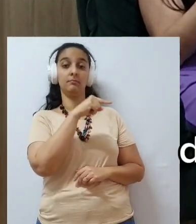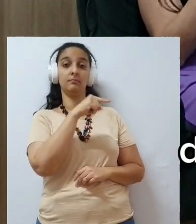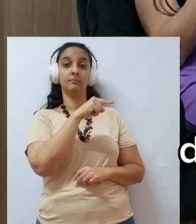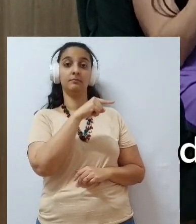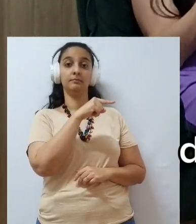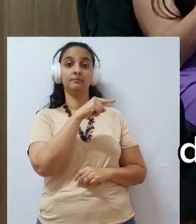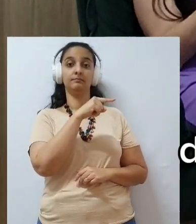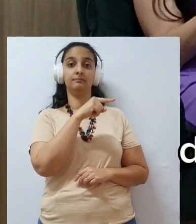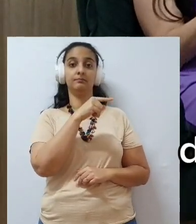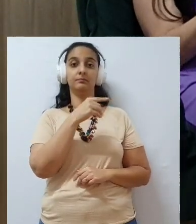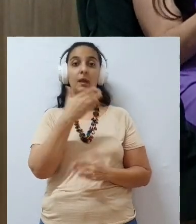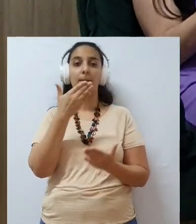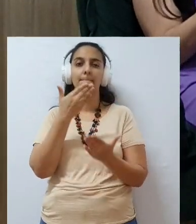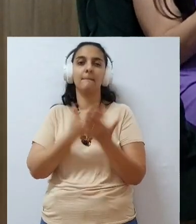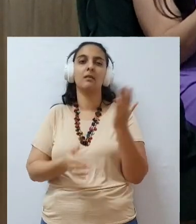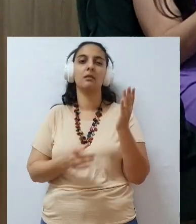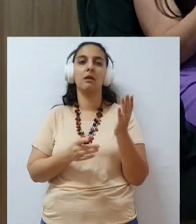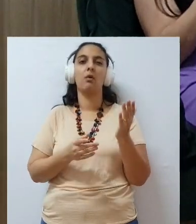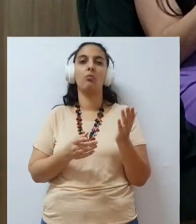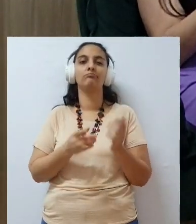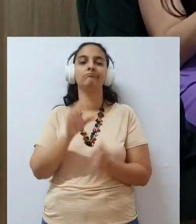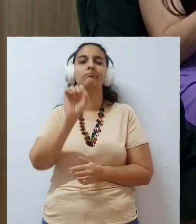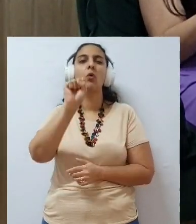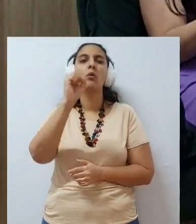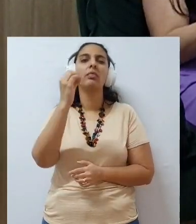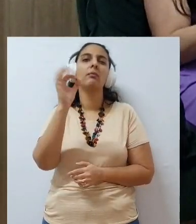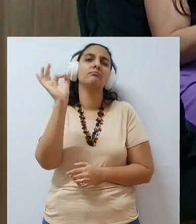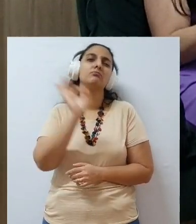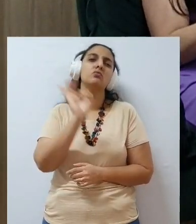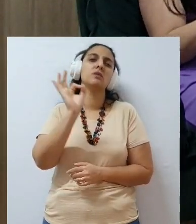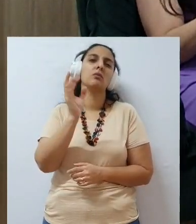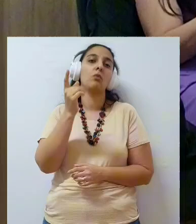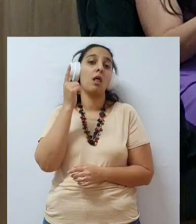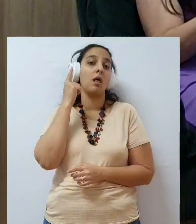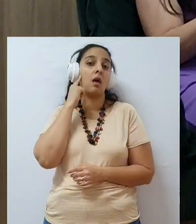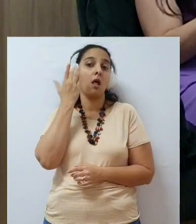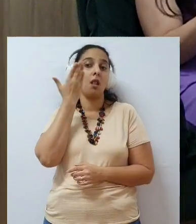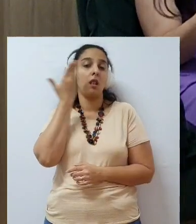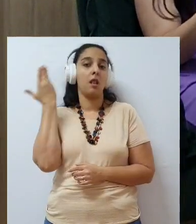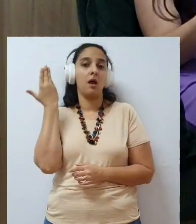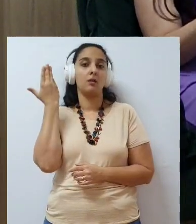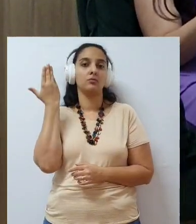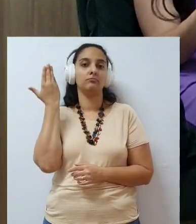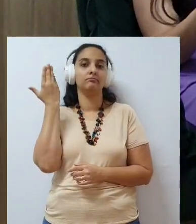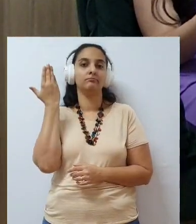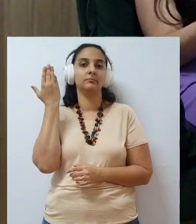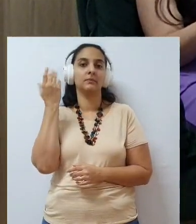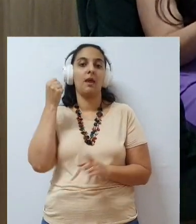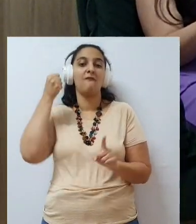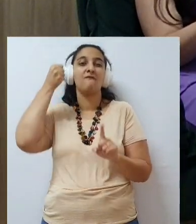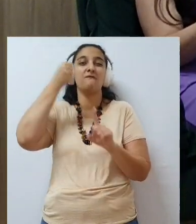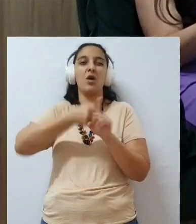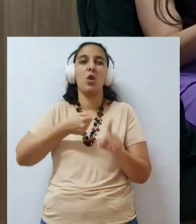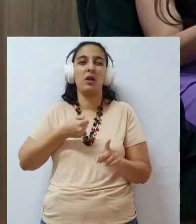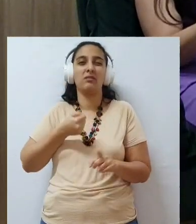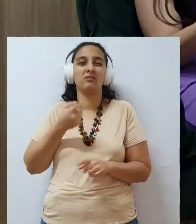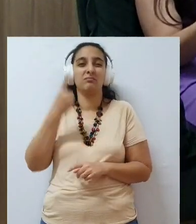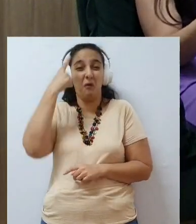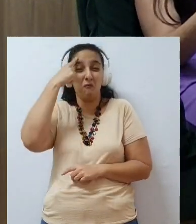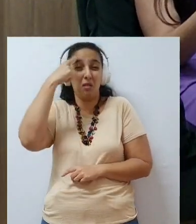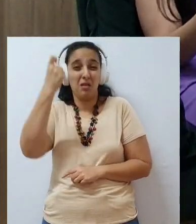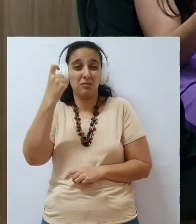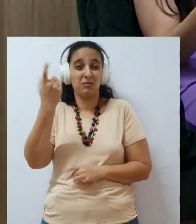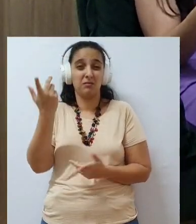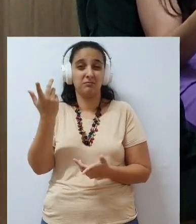da audição de um lado por violência doméstica em 1990. Olha isso, e tem mais,